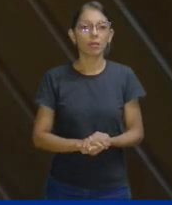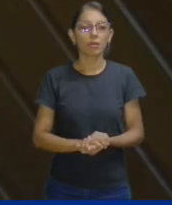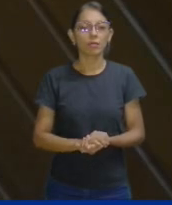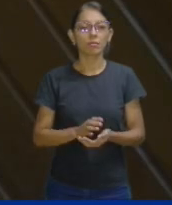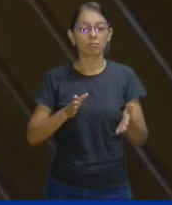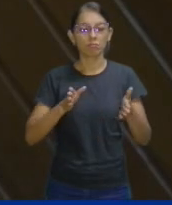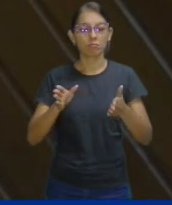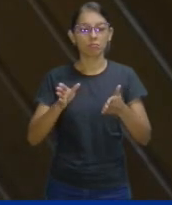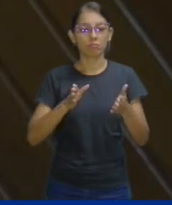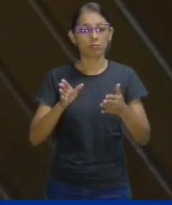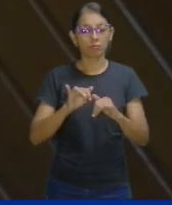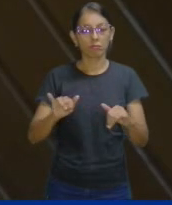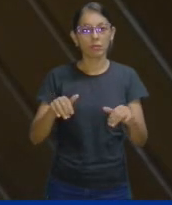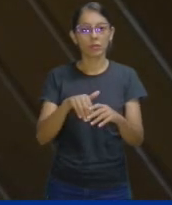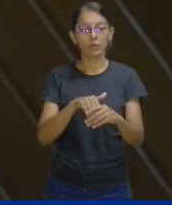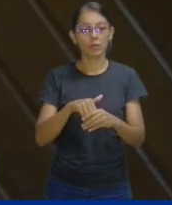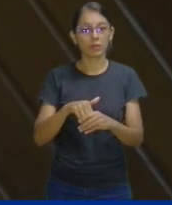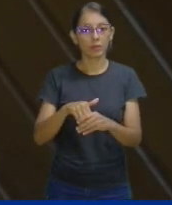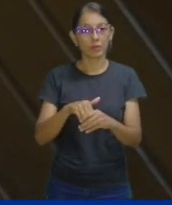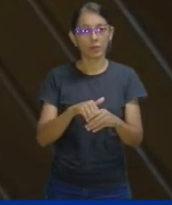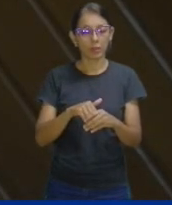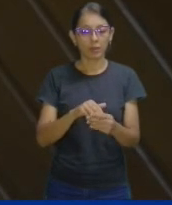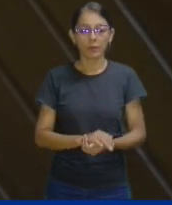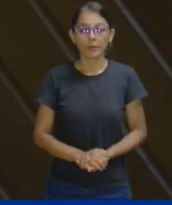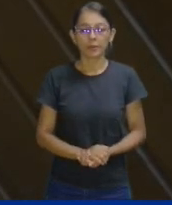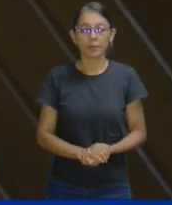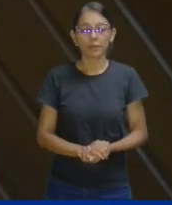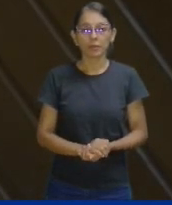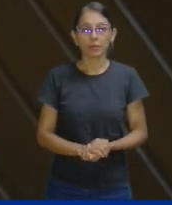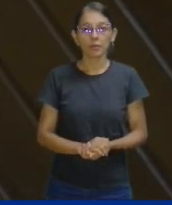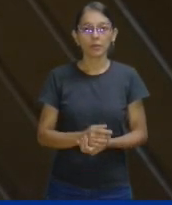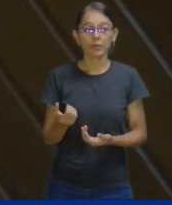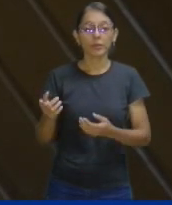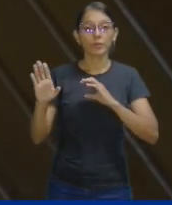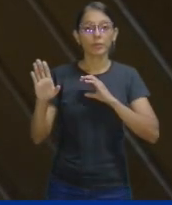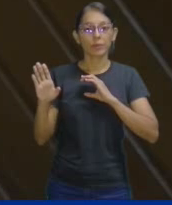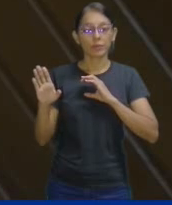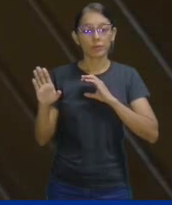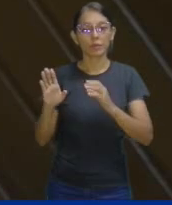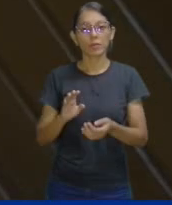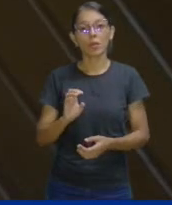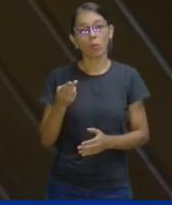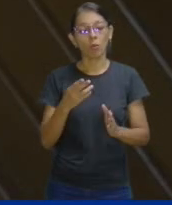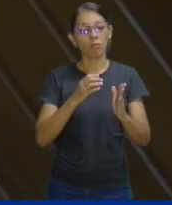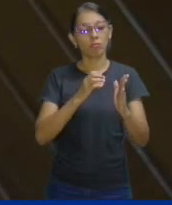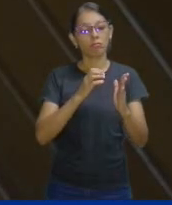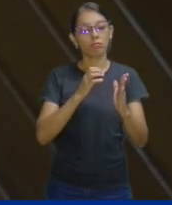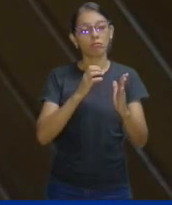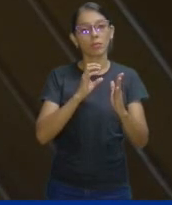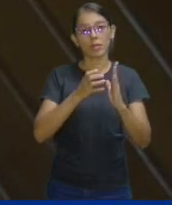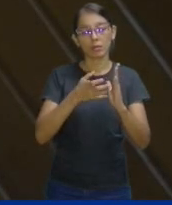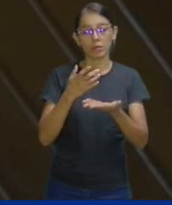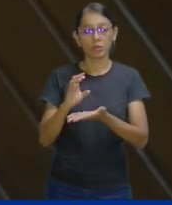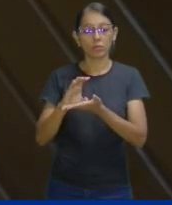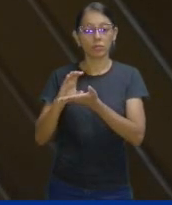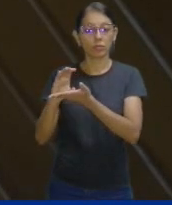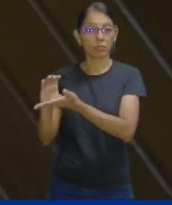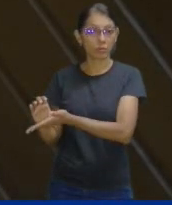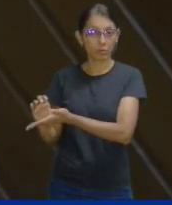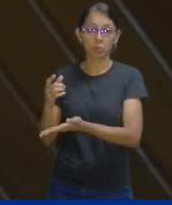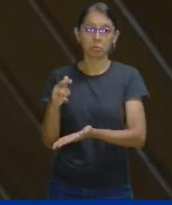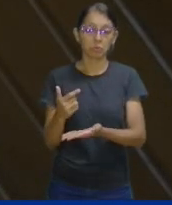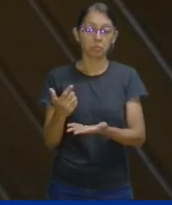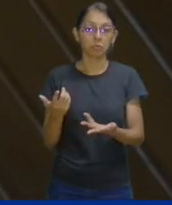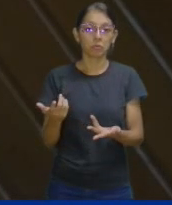que evidenciem que o candidato ou o partido não tenham recebido recurso de fontes vedadas pela legislação ou de origem